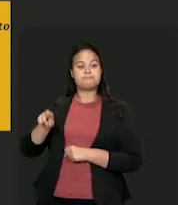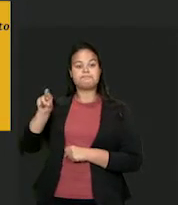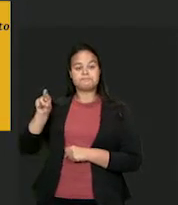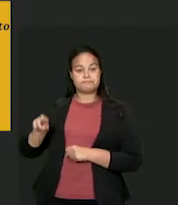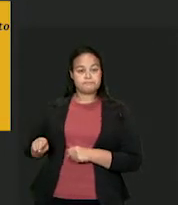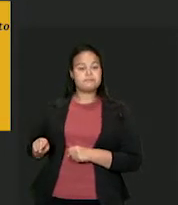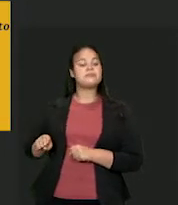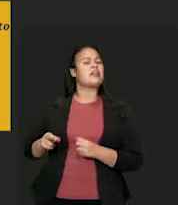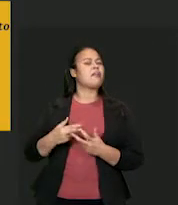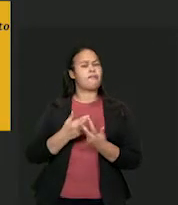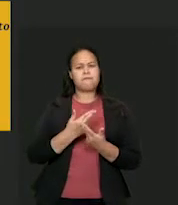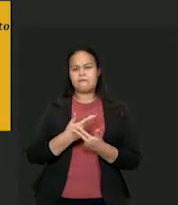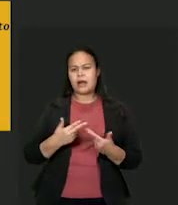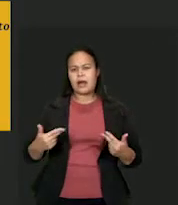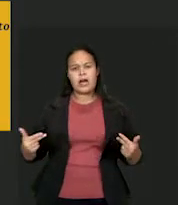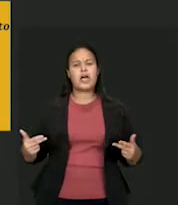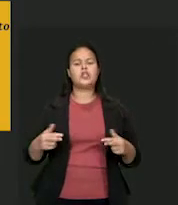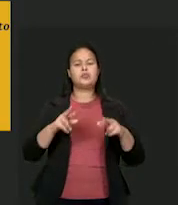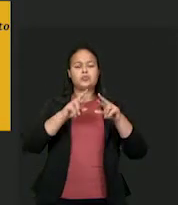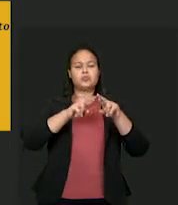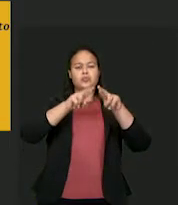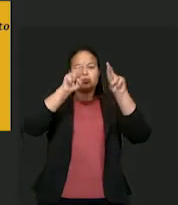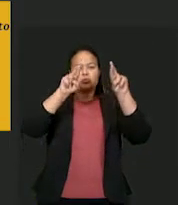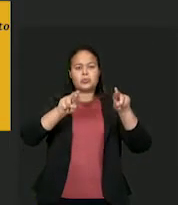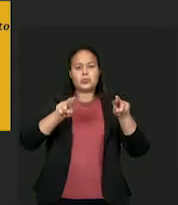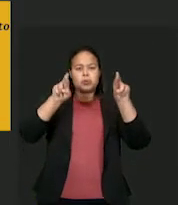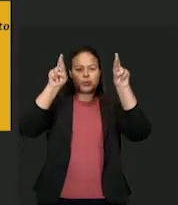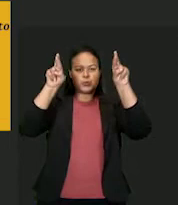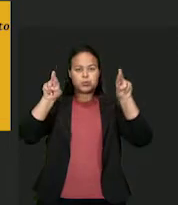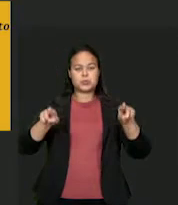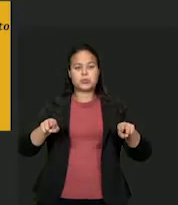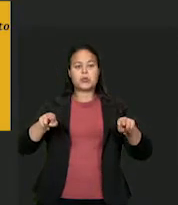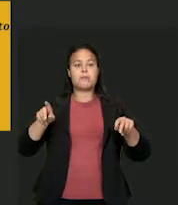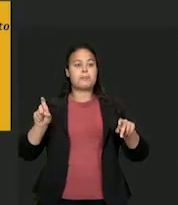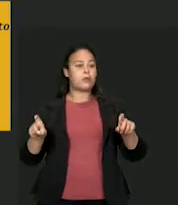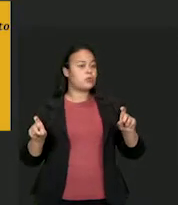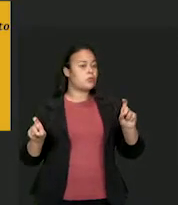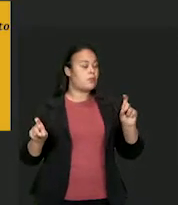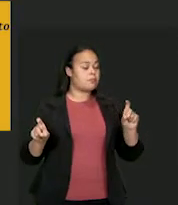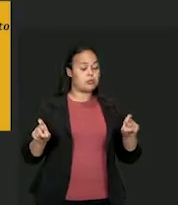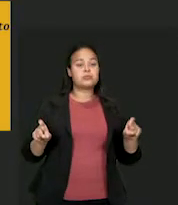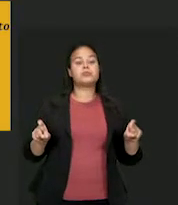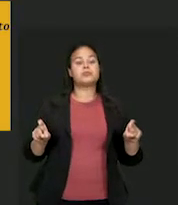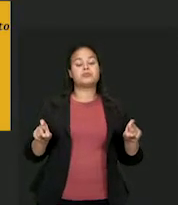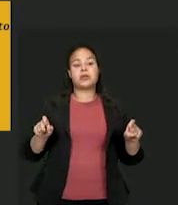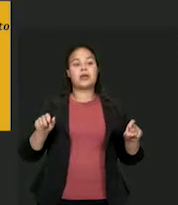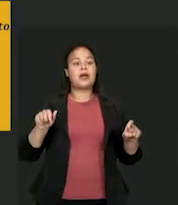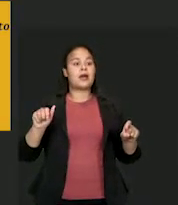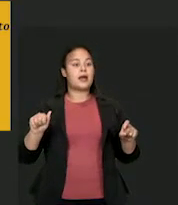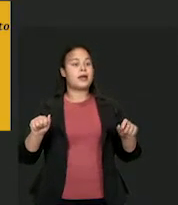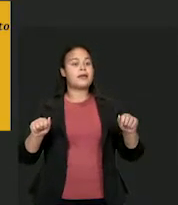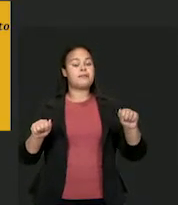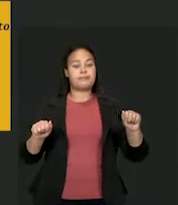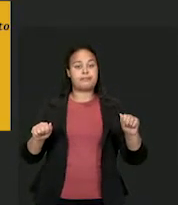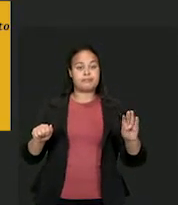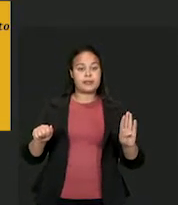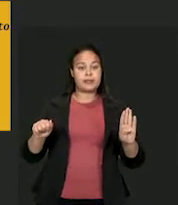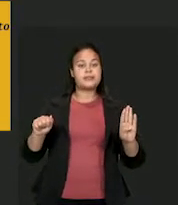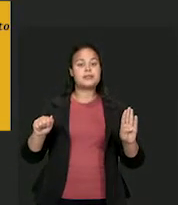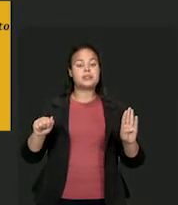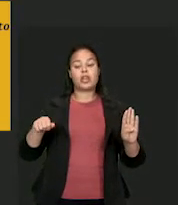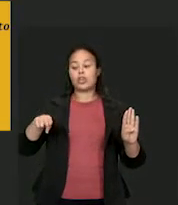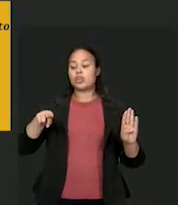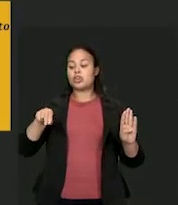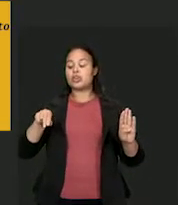vários caminhos para a corrente percorrer. Então, os pontos representados aqui pelo ponto A e pelo ponto B são os